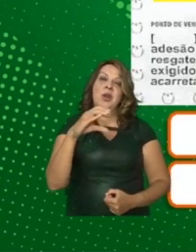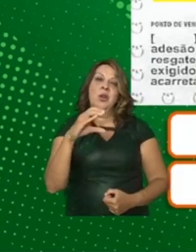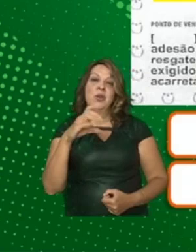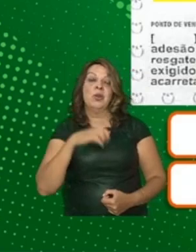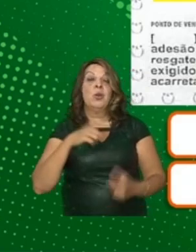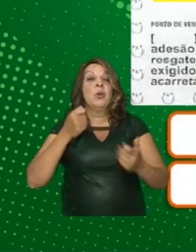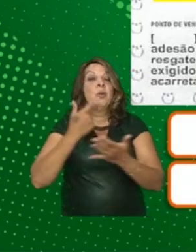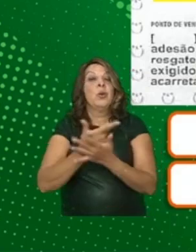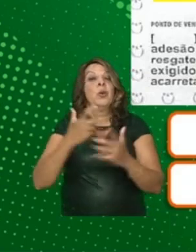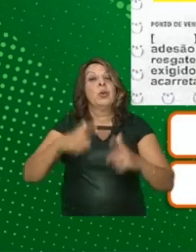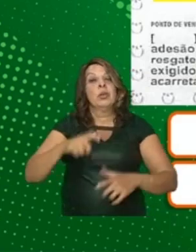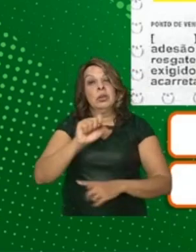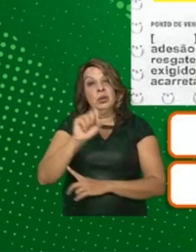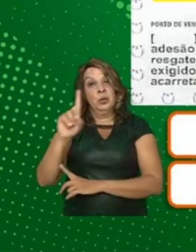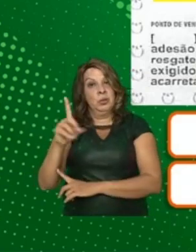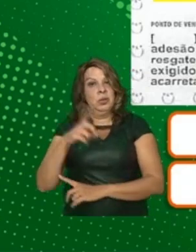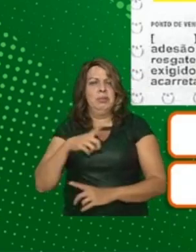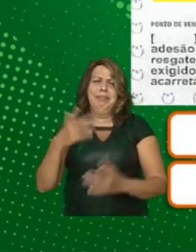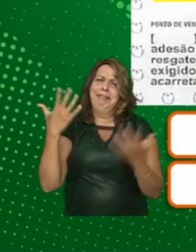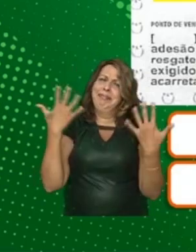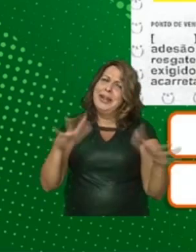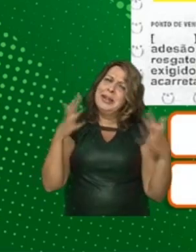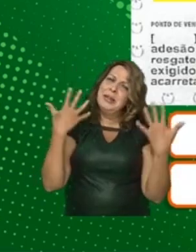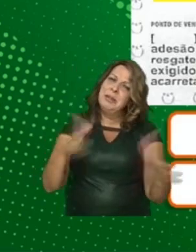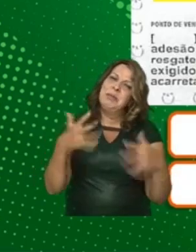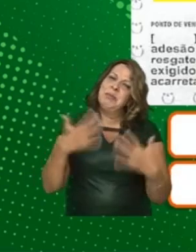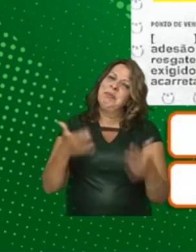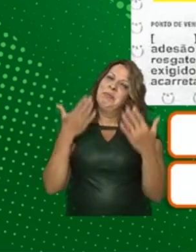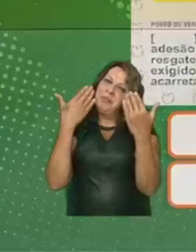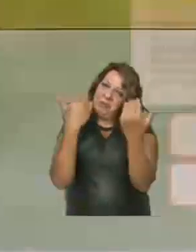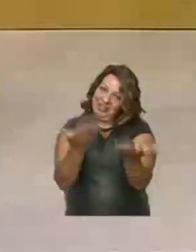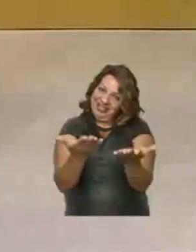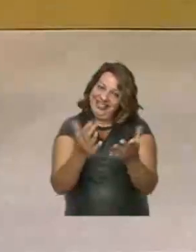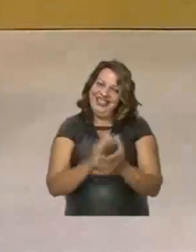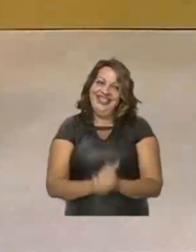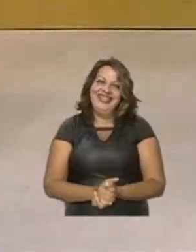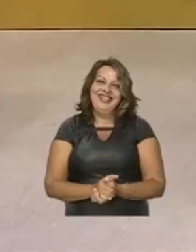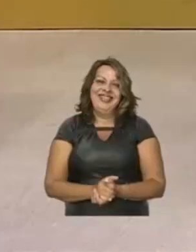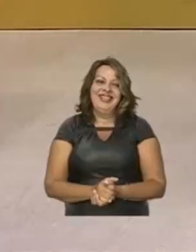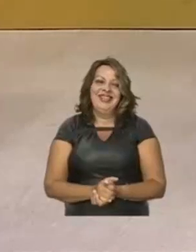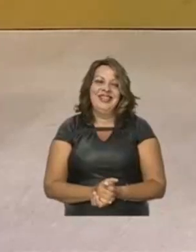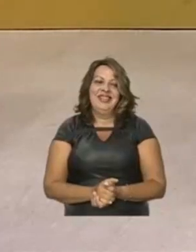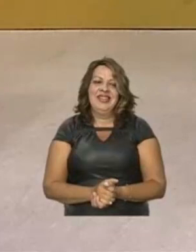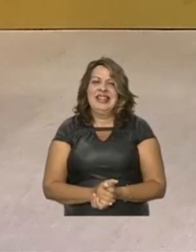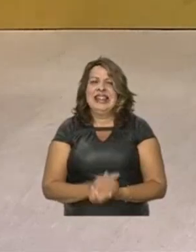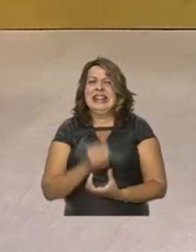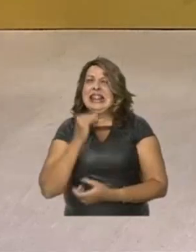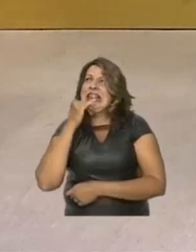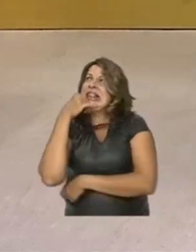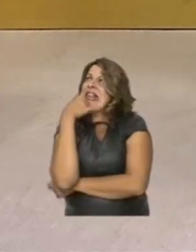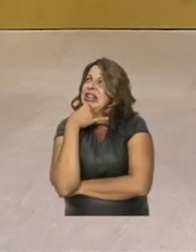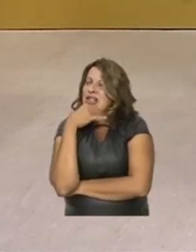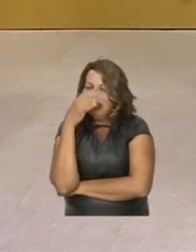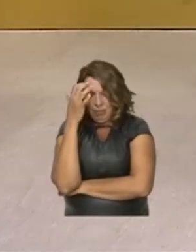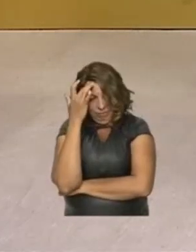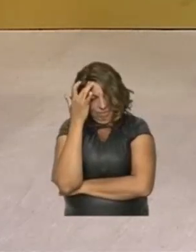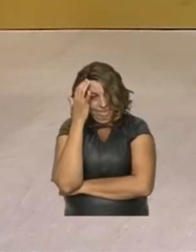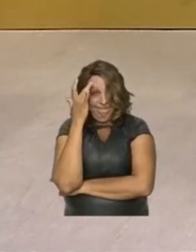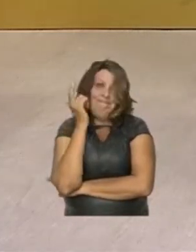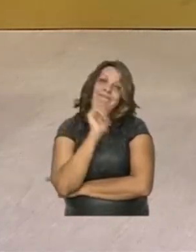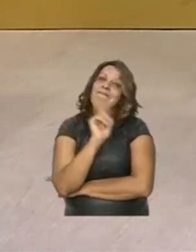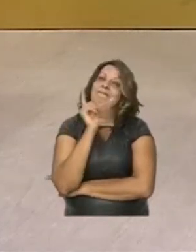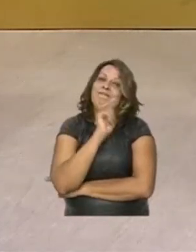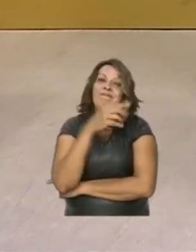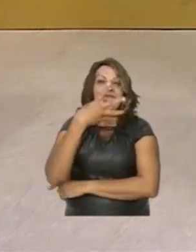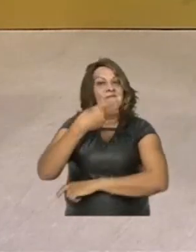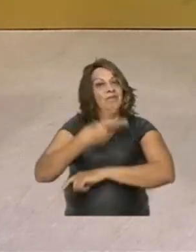Santos Dumont, simbora, parabéns pra você, mas ó, tá triste, ah, eu não sou, né, o contemplado